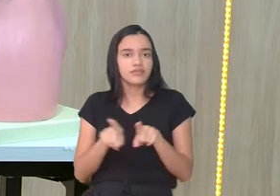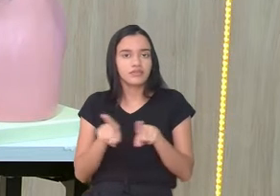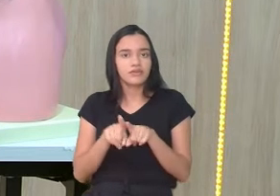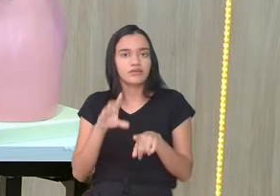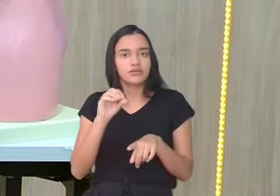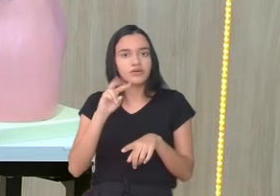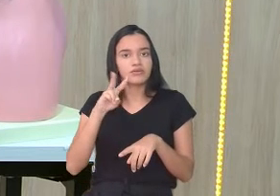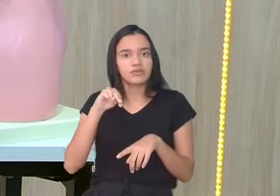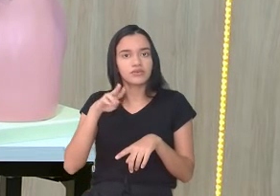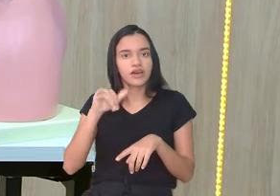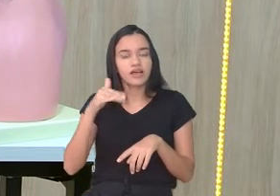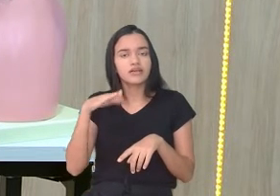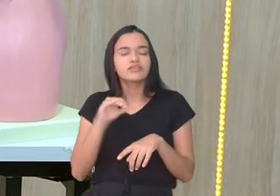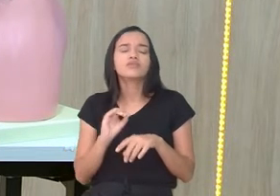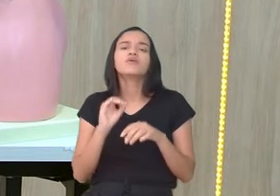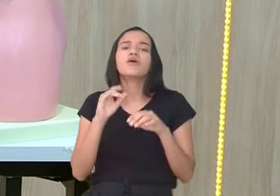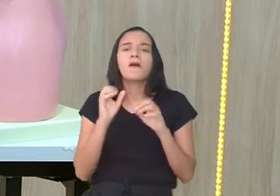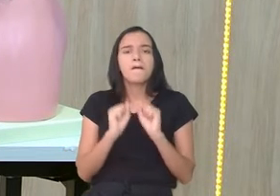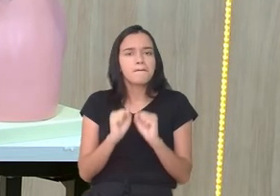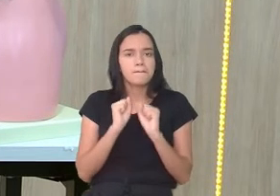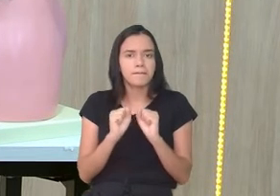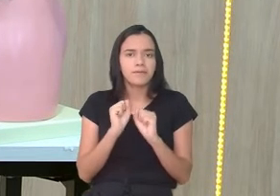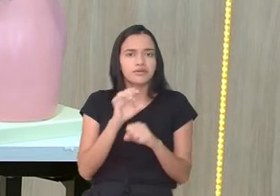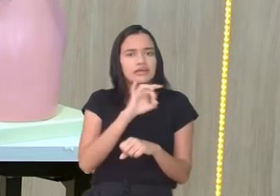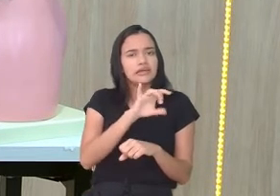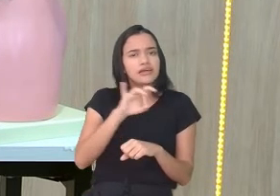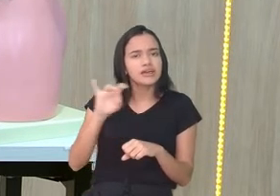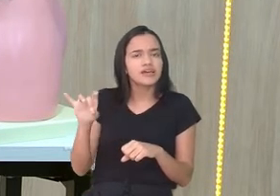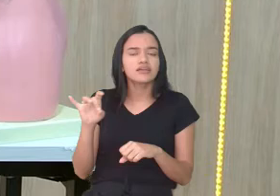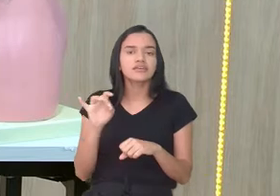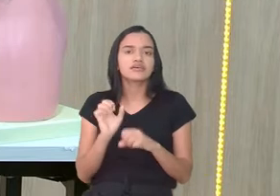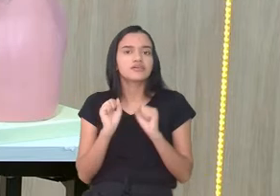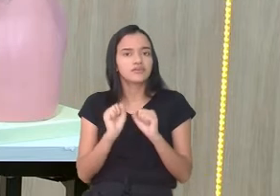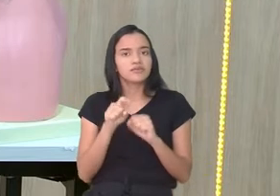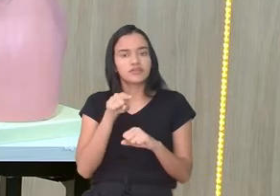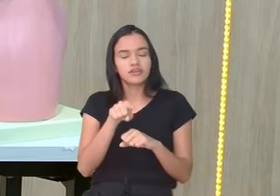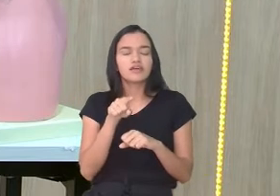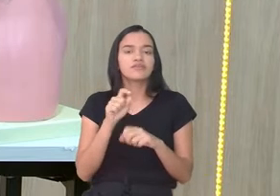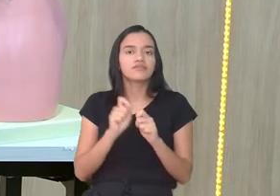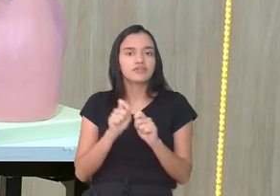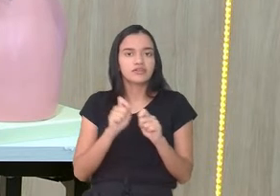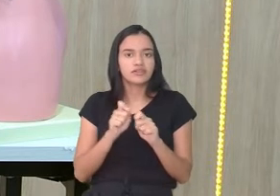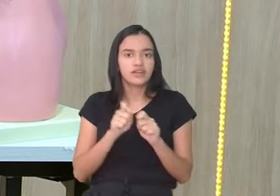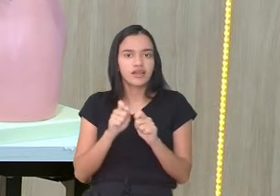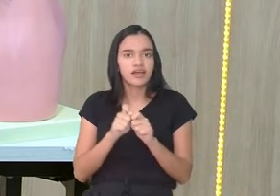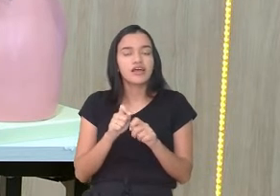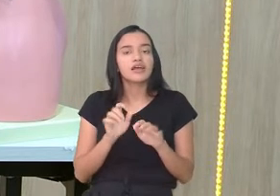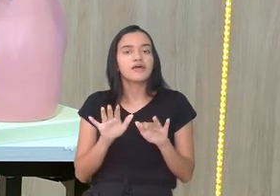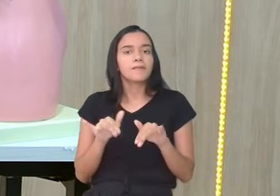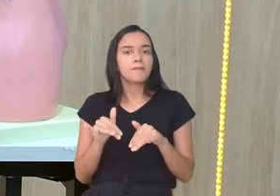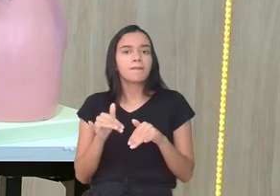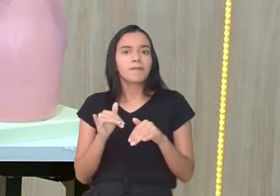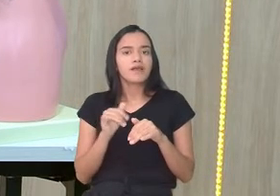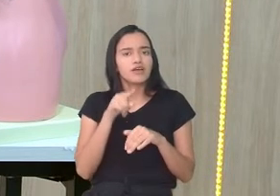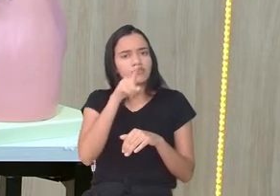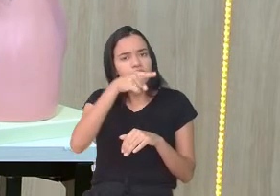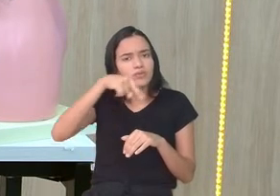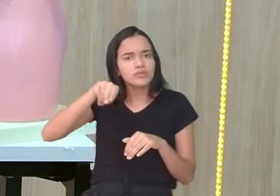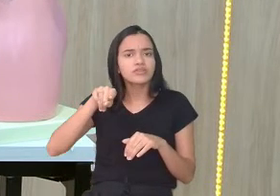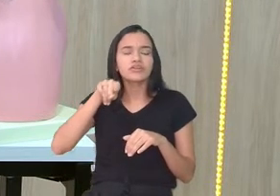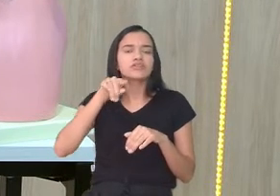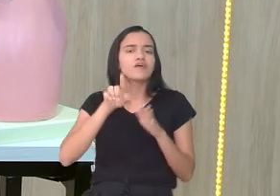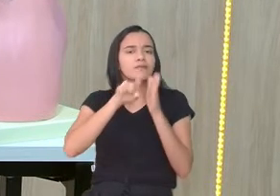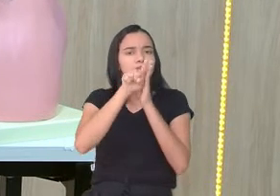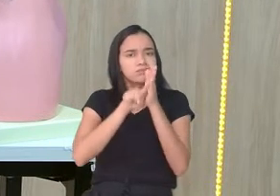da mulher. Então, vocês podem ir já, cada órgão que você fizer, quando você já fizer as tubas uterinas, você já